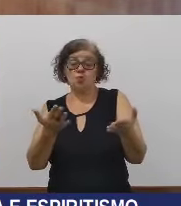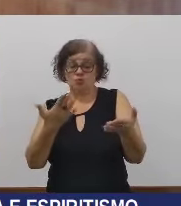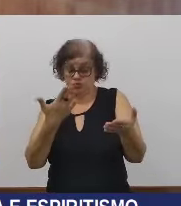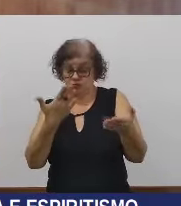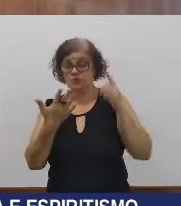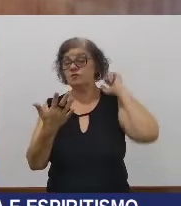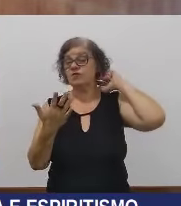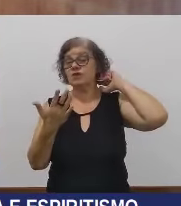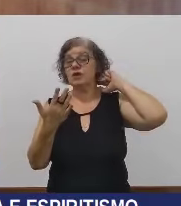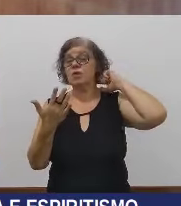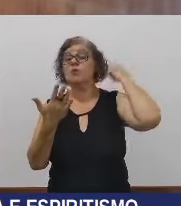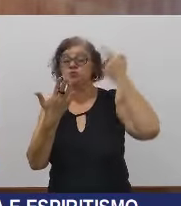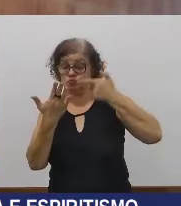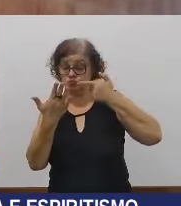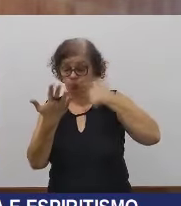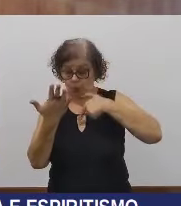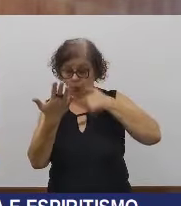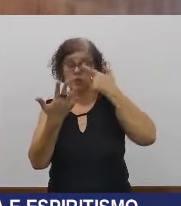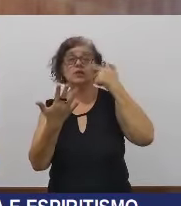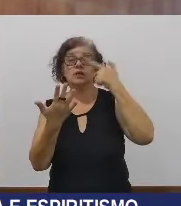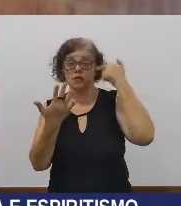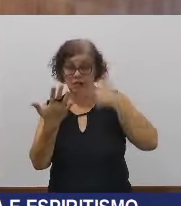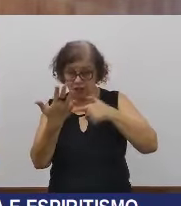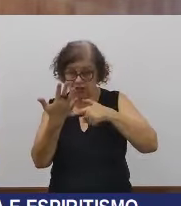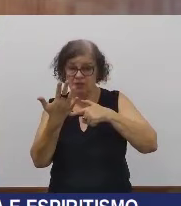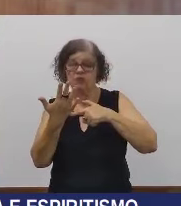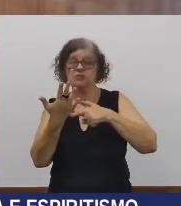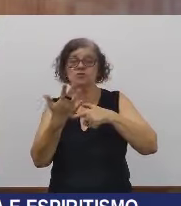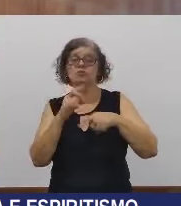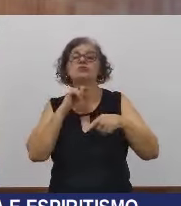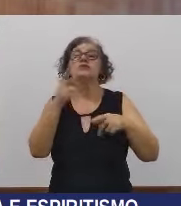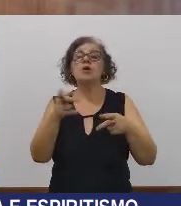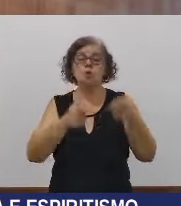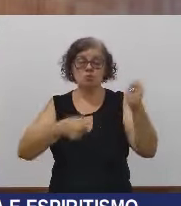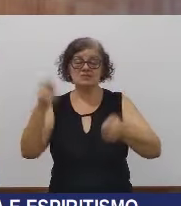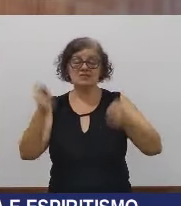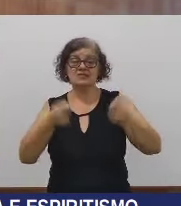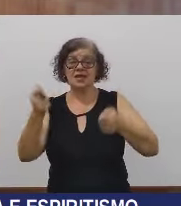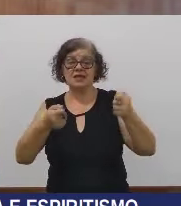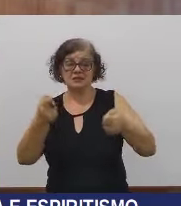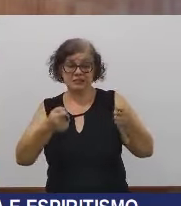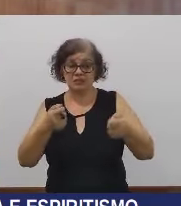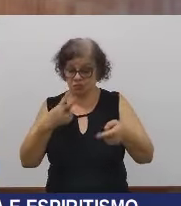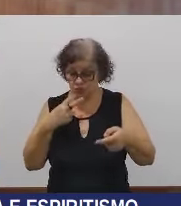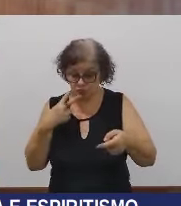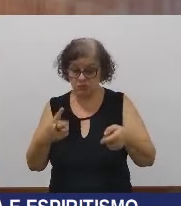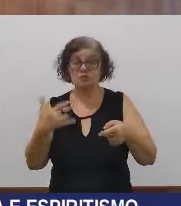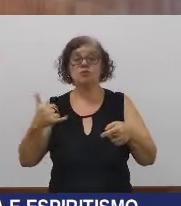para baixo agora. E a gente não consegue largar o celular nem dirigindo.